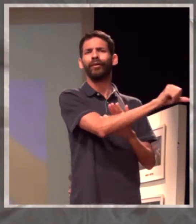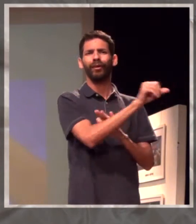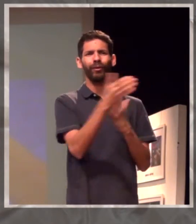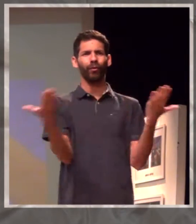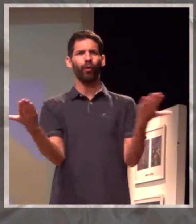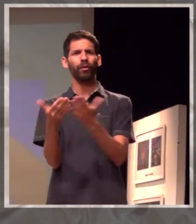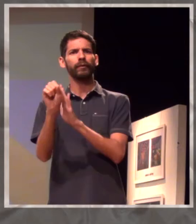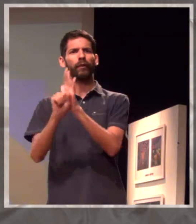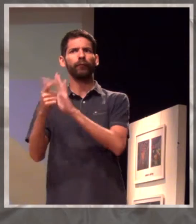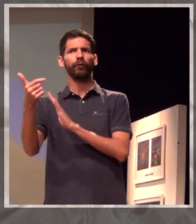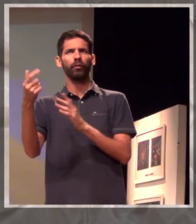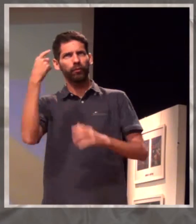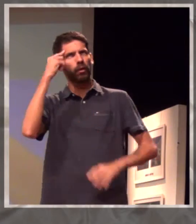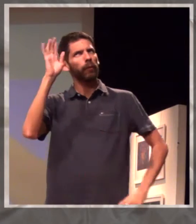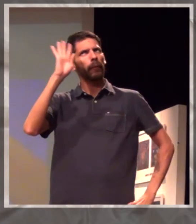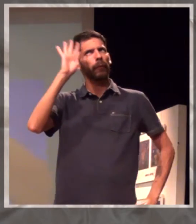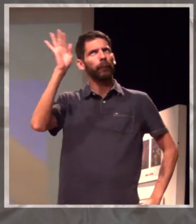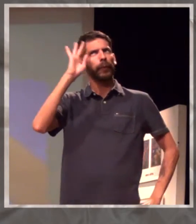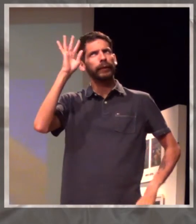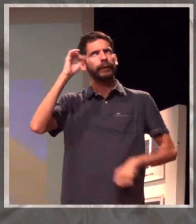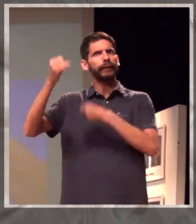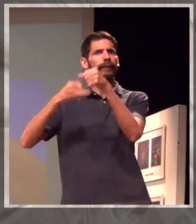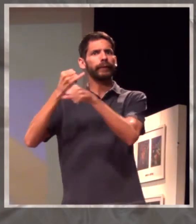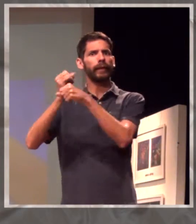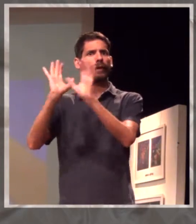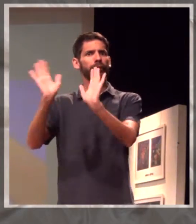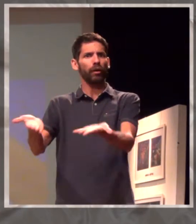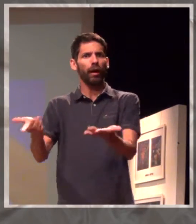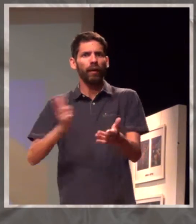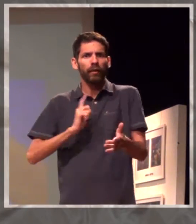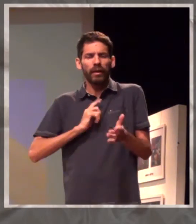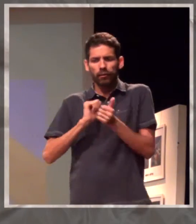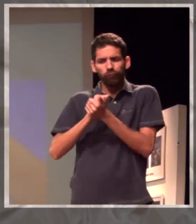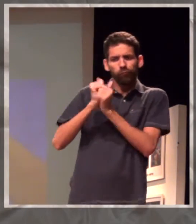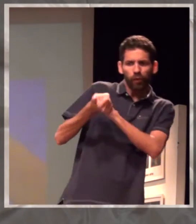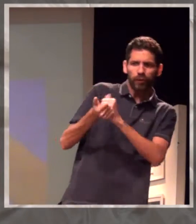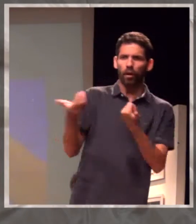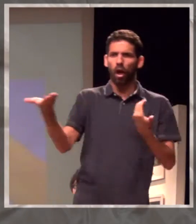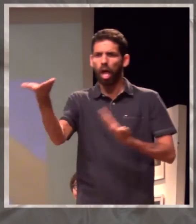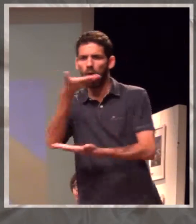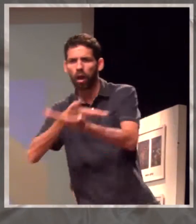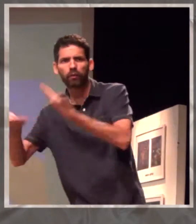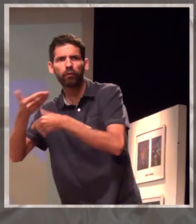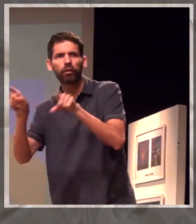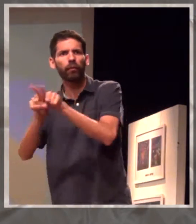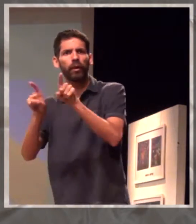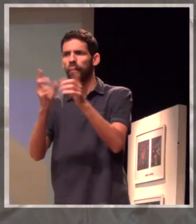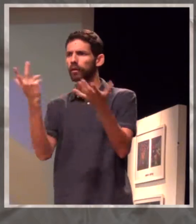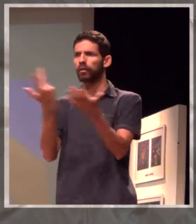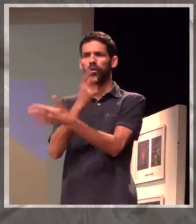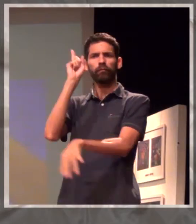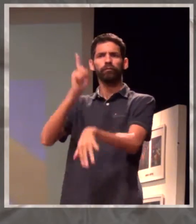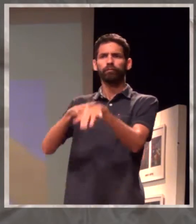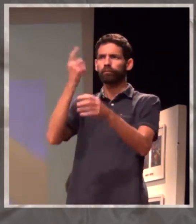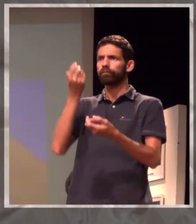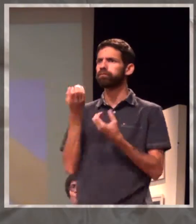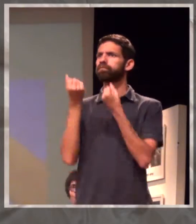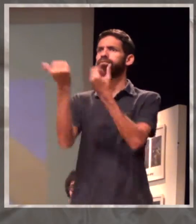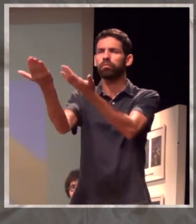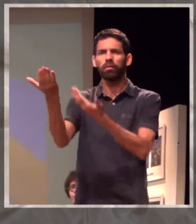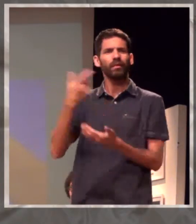em que, quando você pensa na internet, nessa nova forma de relação, em que as coisas são distribuídas, em que